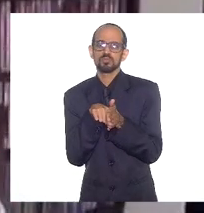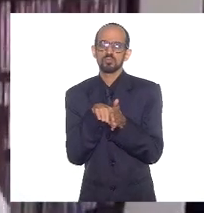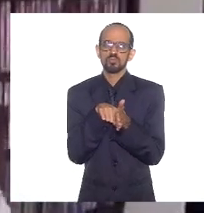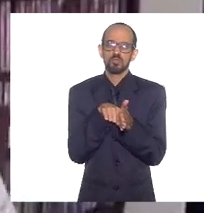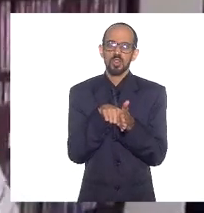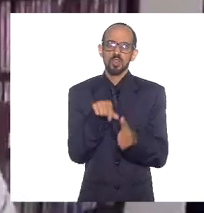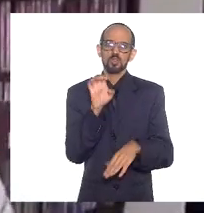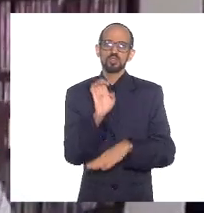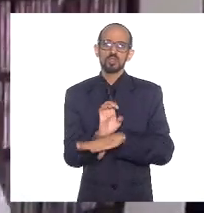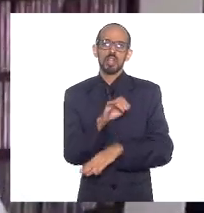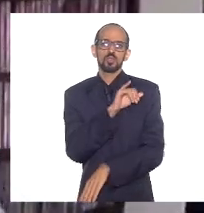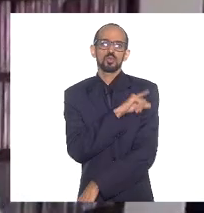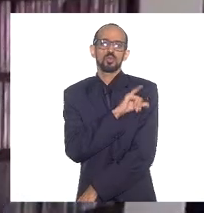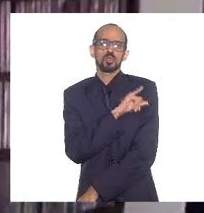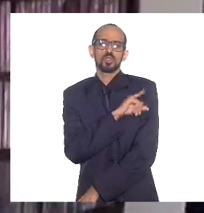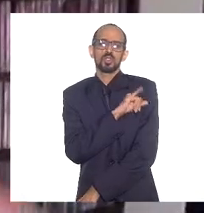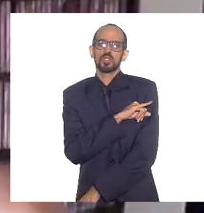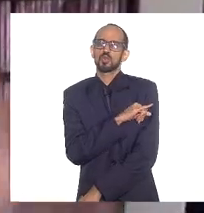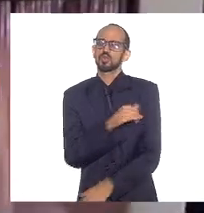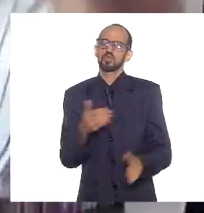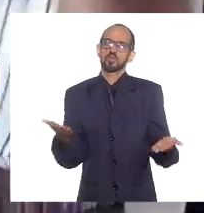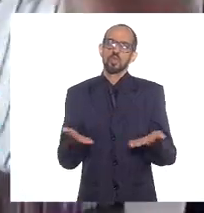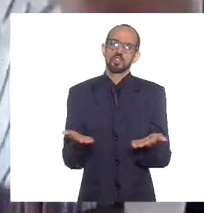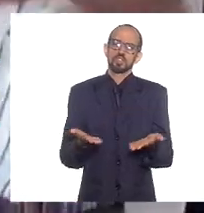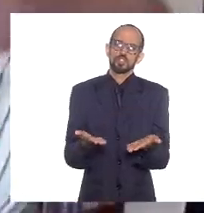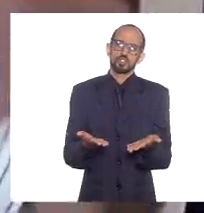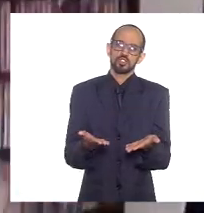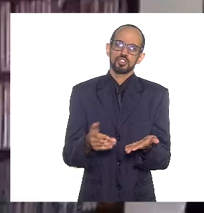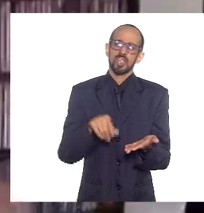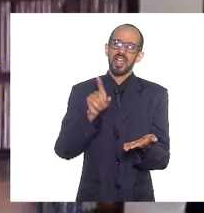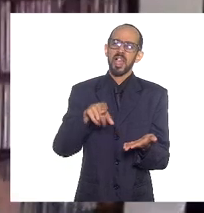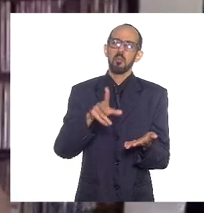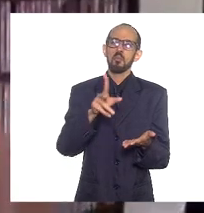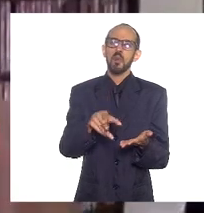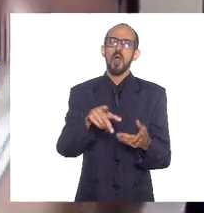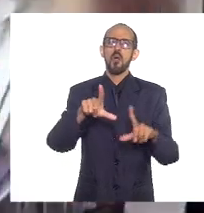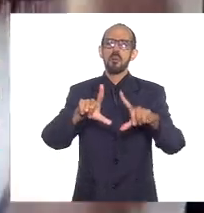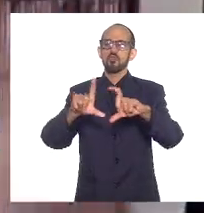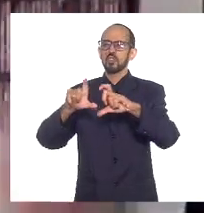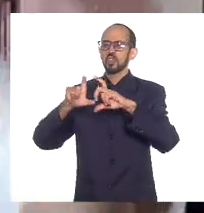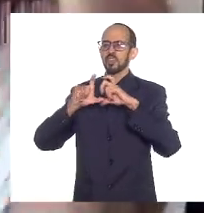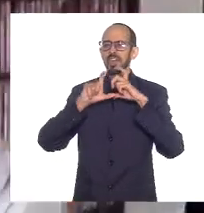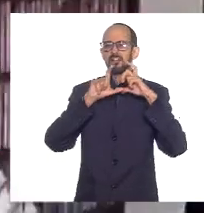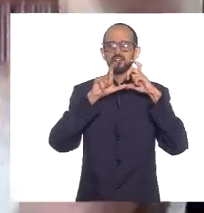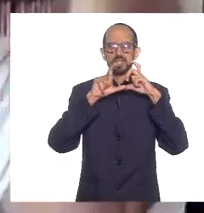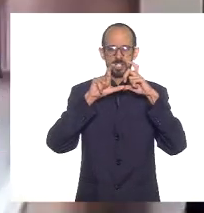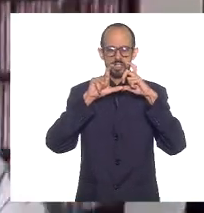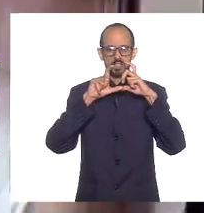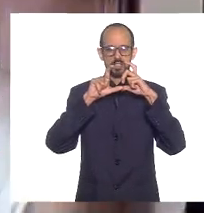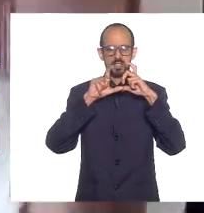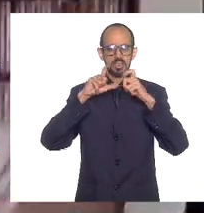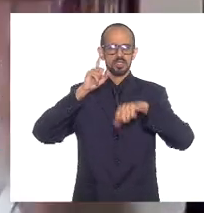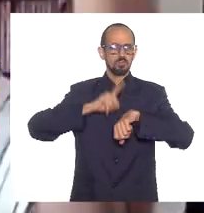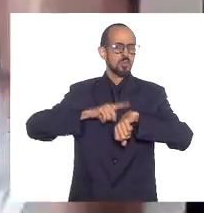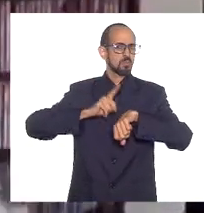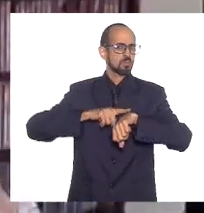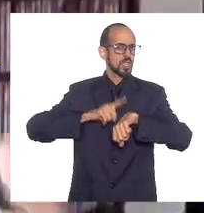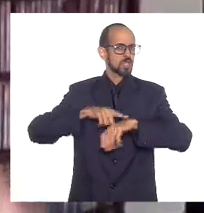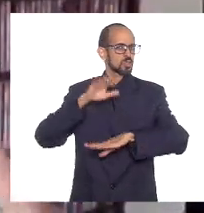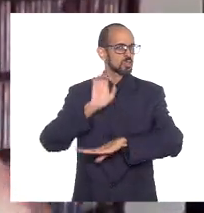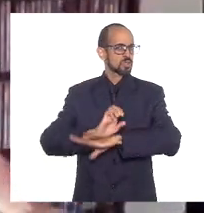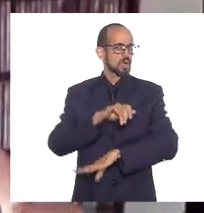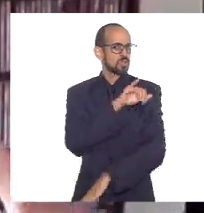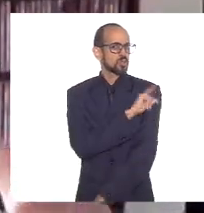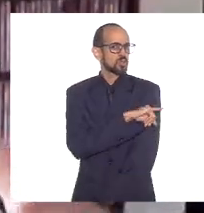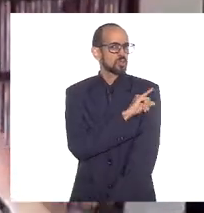do estado do Rio de Janeiro atual. Uma fotografia desse momento do estado do Rio de